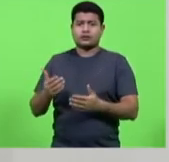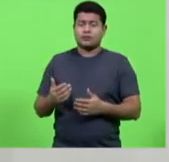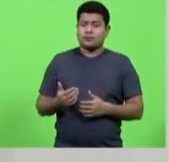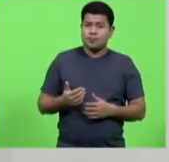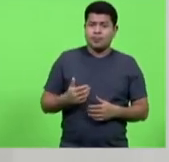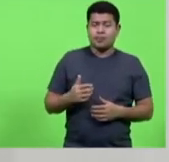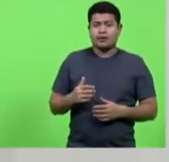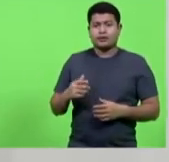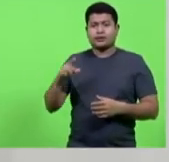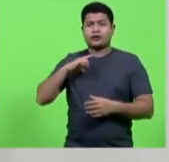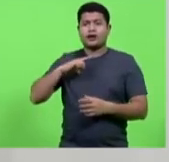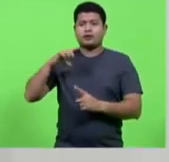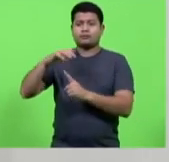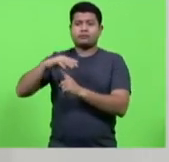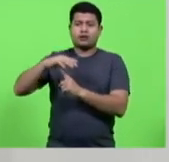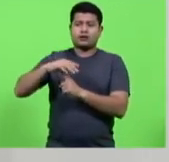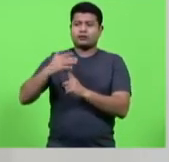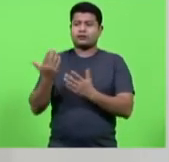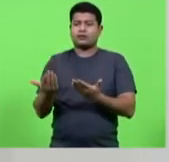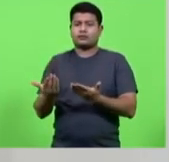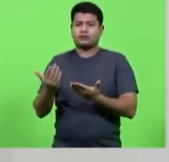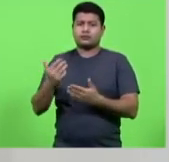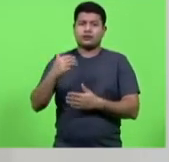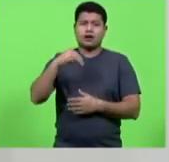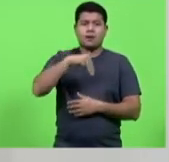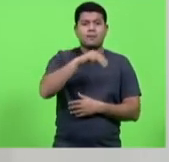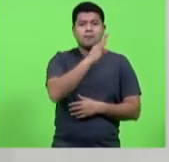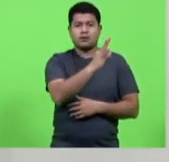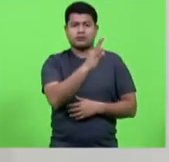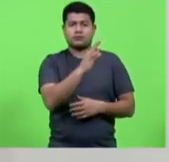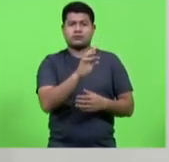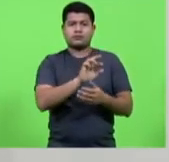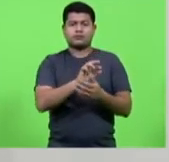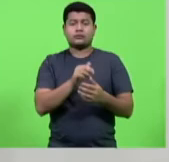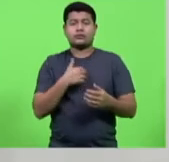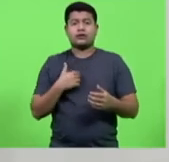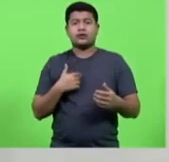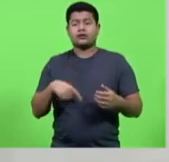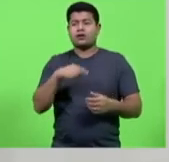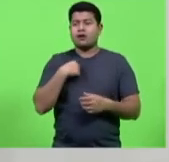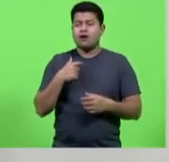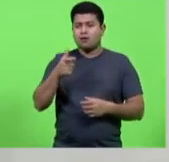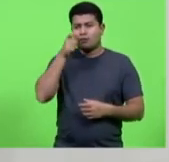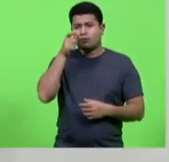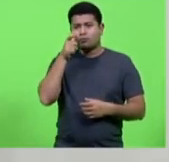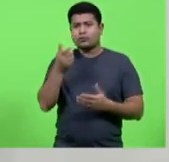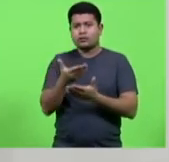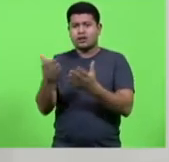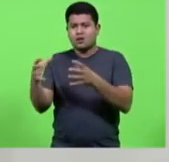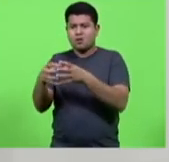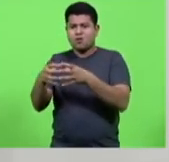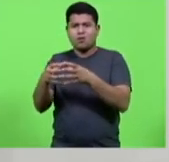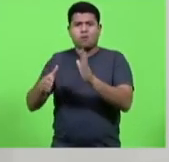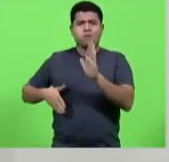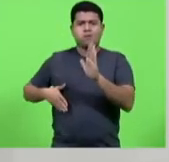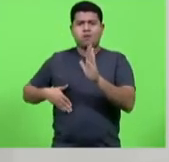um em Charqueada, no Rio Grande do Sul. Qual que seria a próxima rota? Quando a gente acompanha, né, as quadrilhas, o que elas fazem, passaram